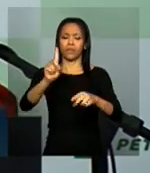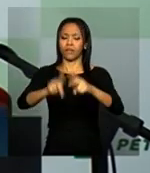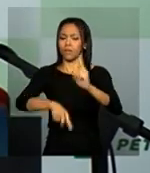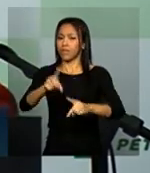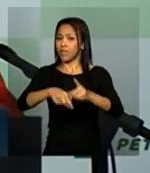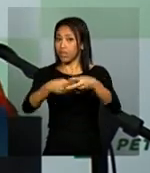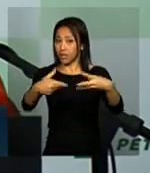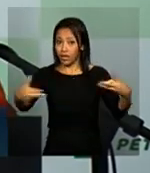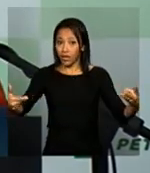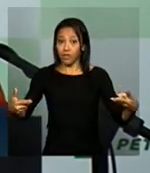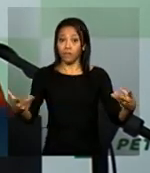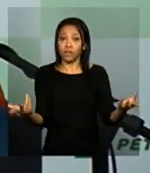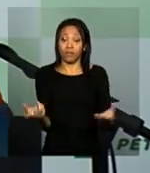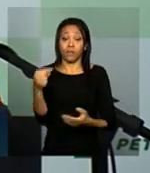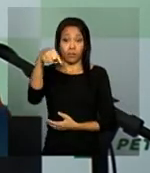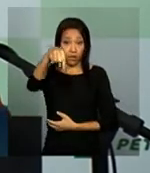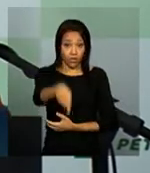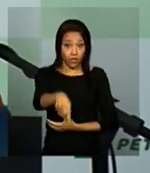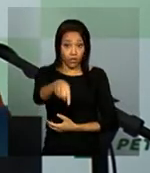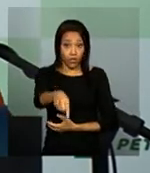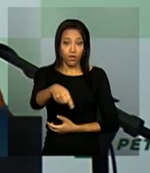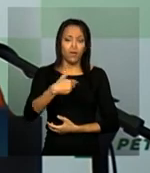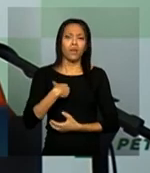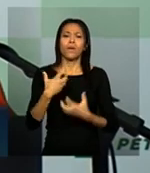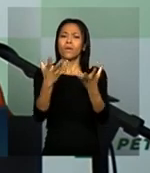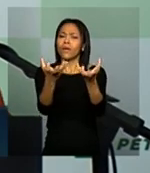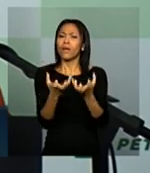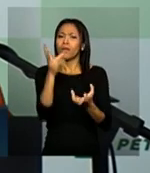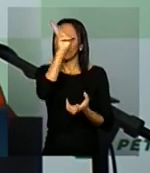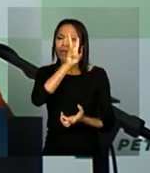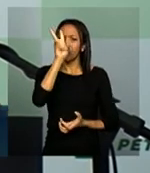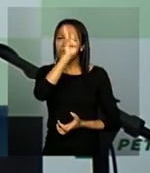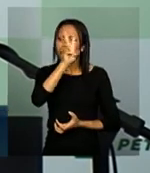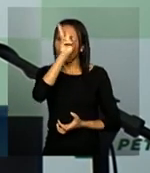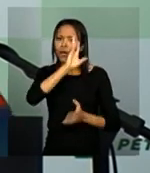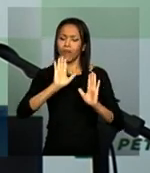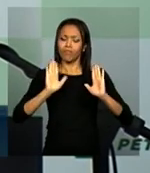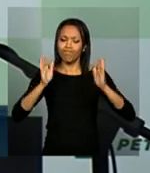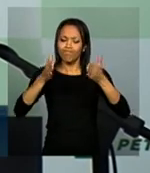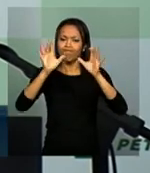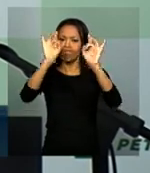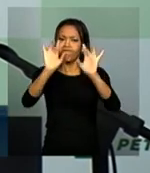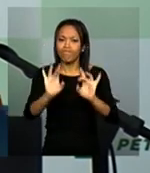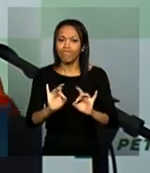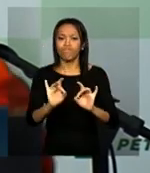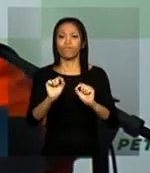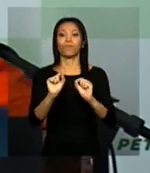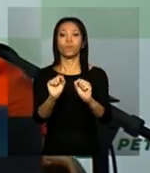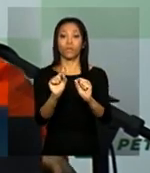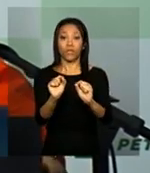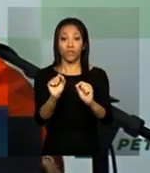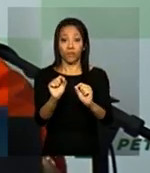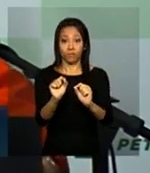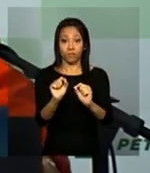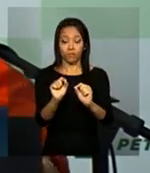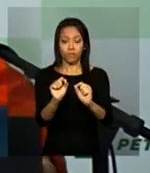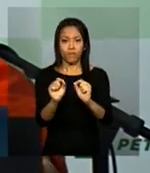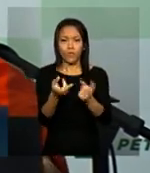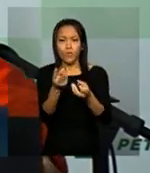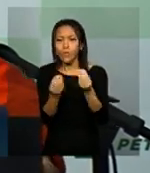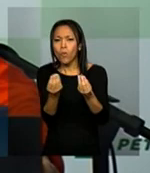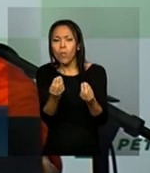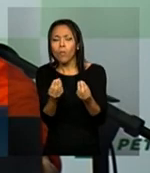E aqui eu quero lembrar especificamente as